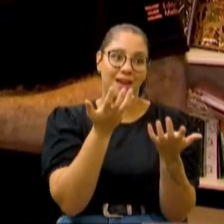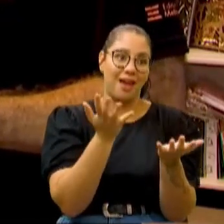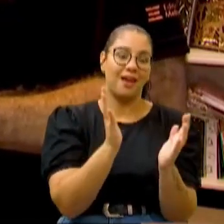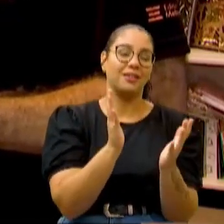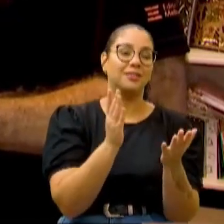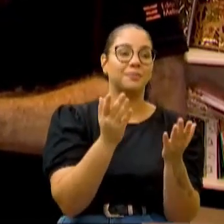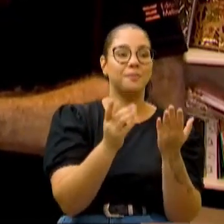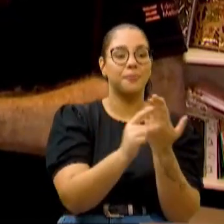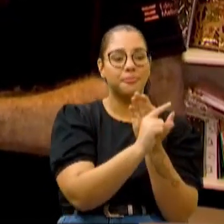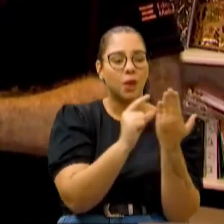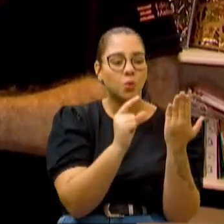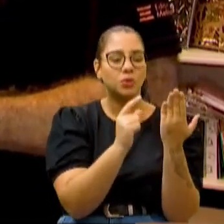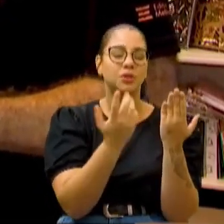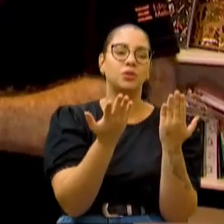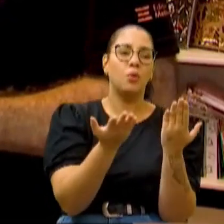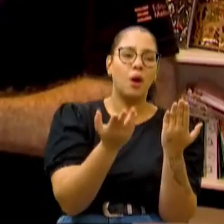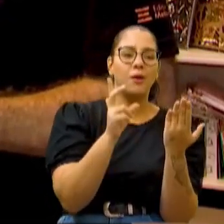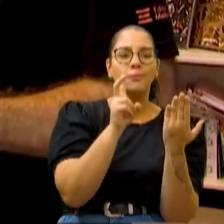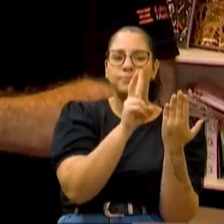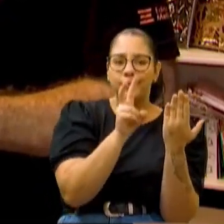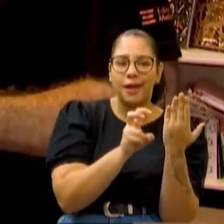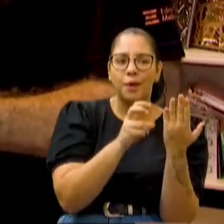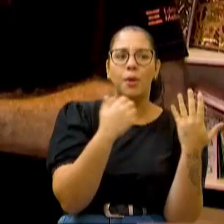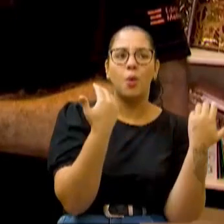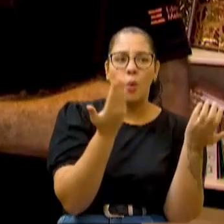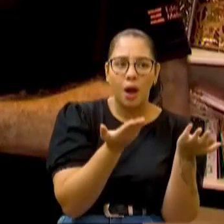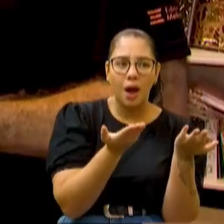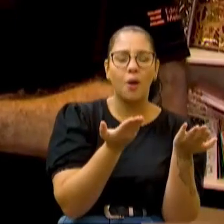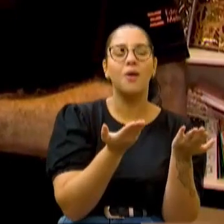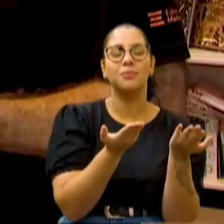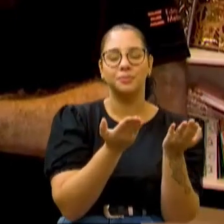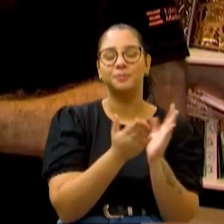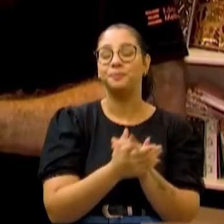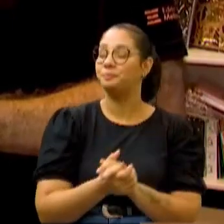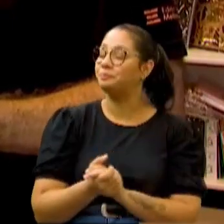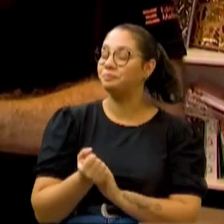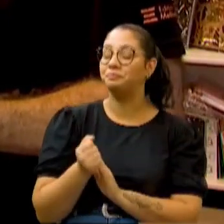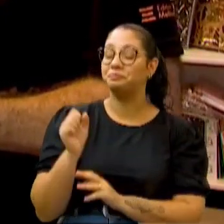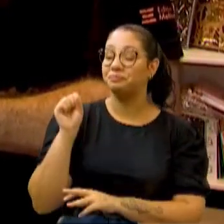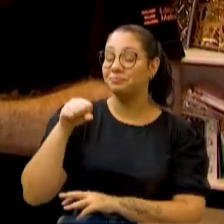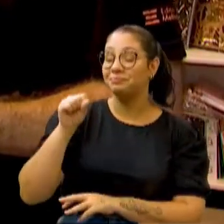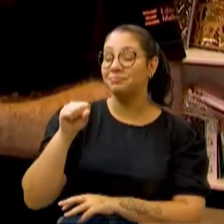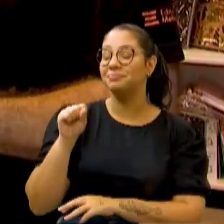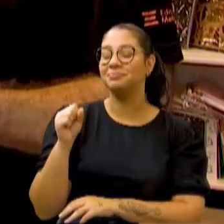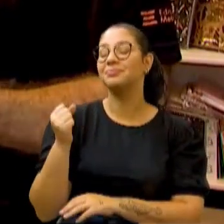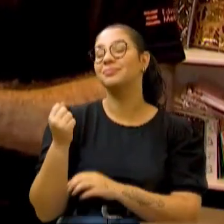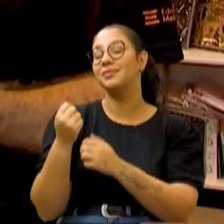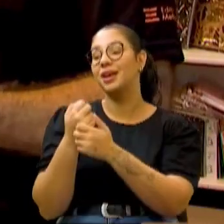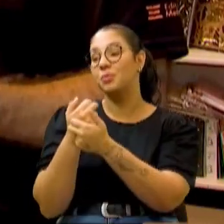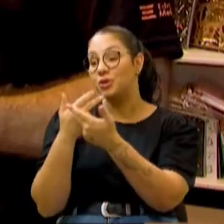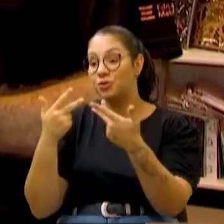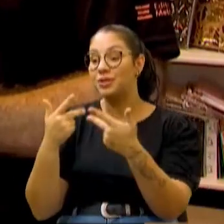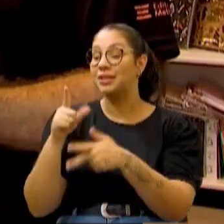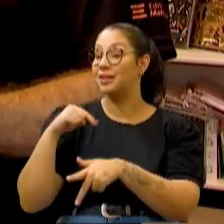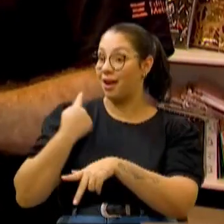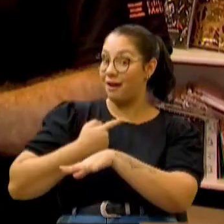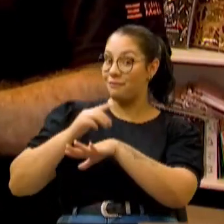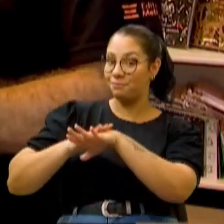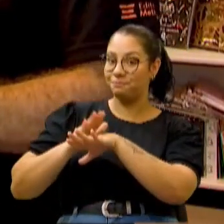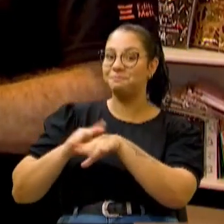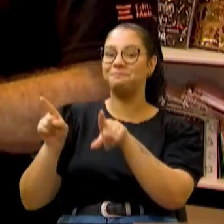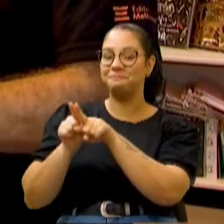tenho isso como exemplo, o livro que ele quer, ou o assunto que ele está a fim de ler, né? E uma das coisas que a